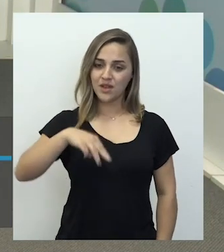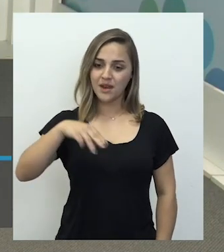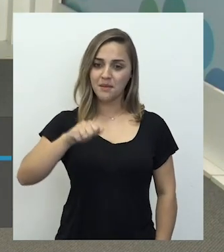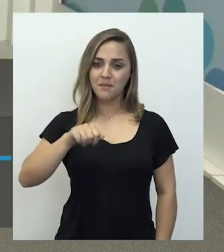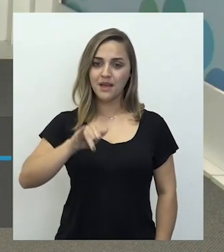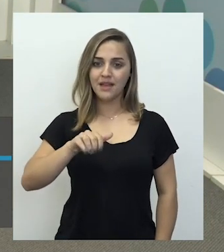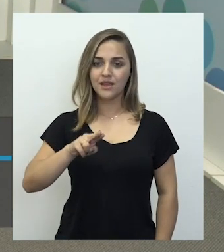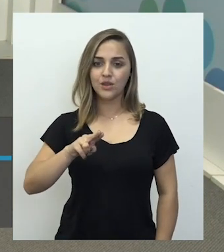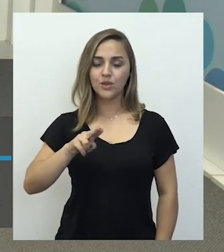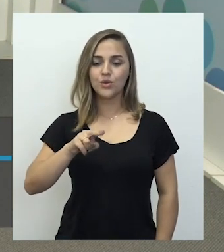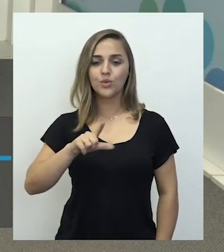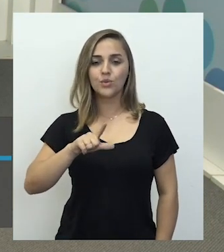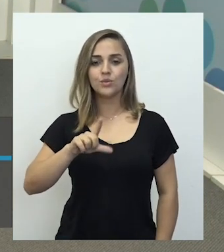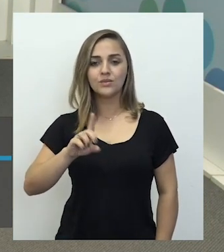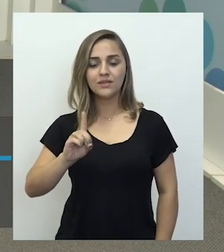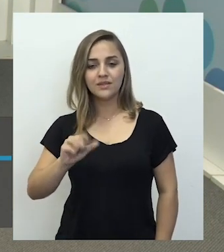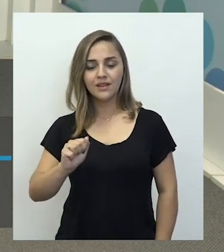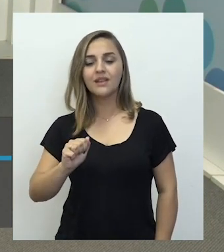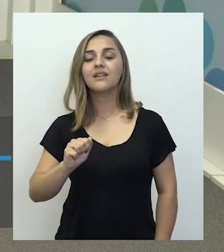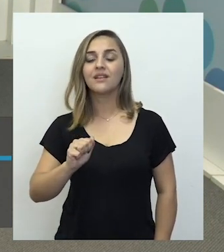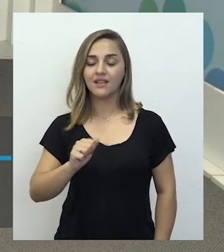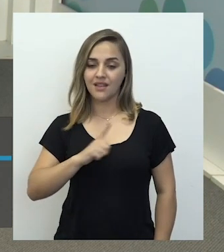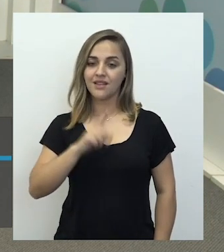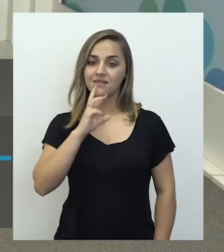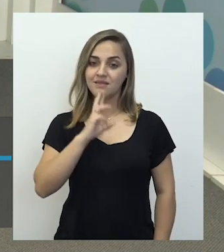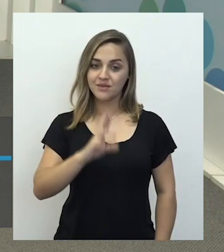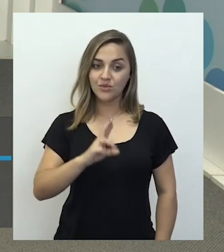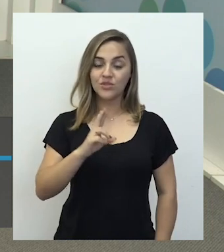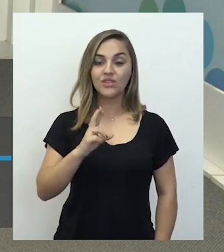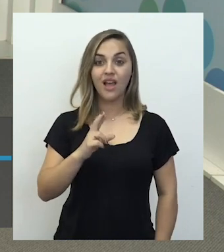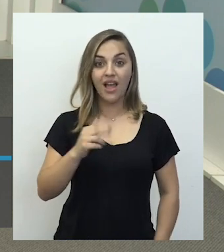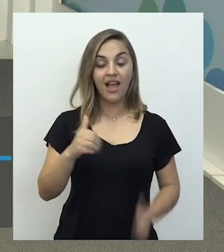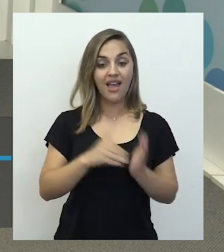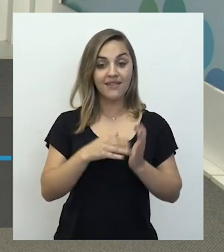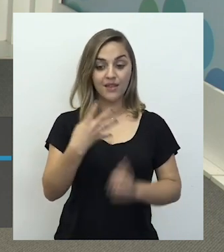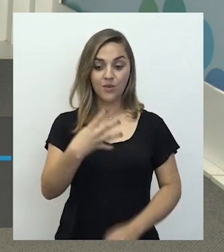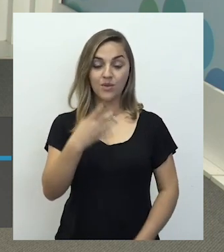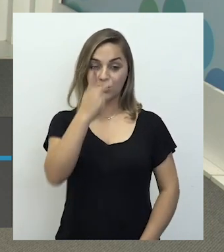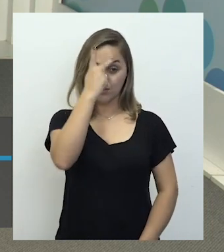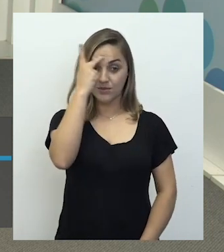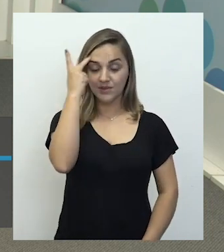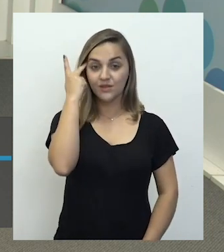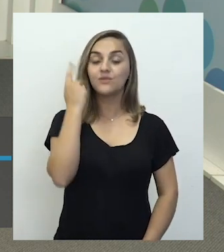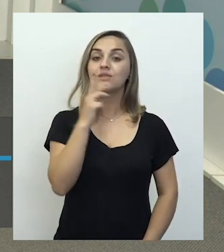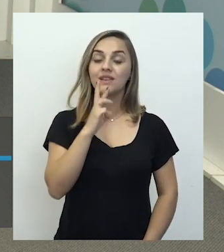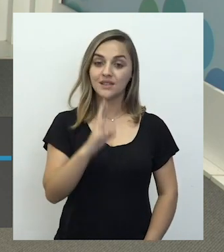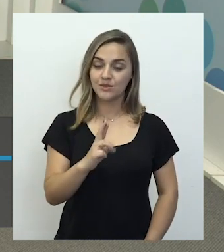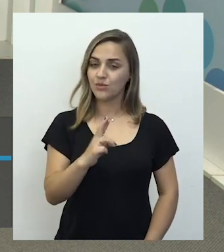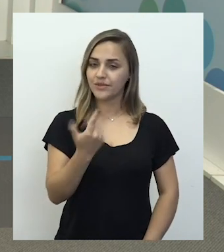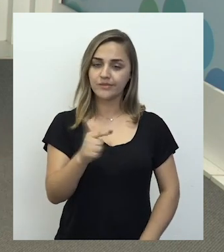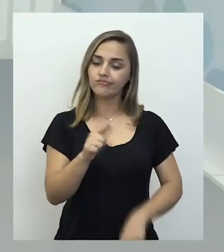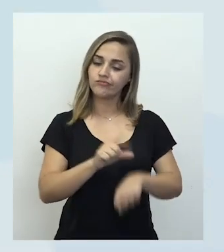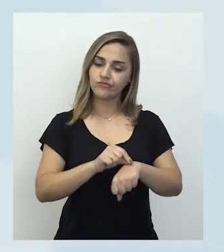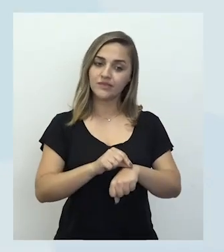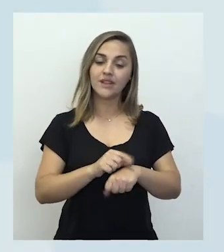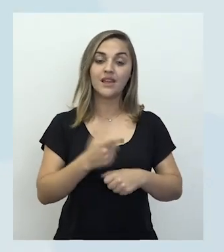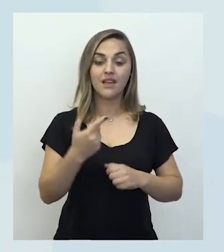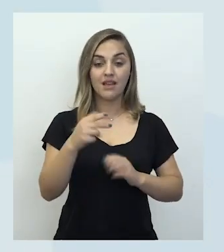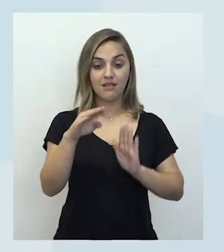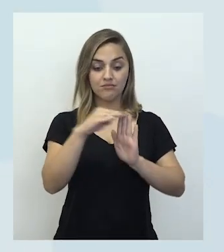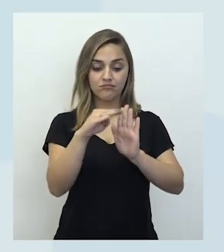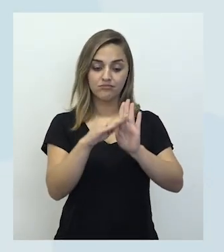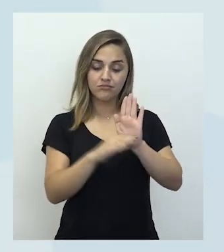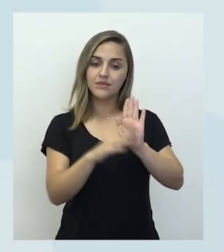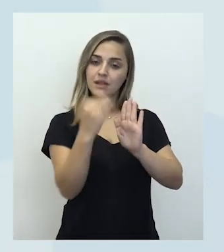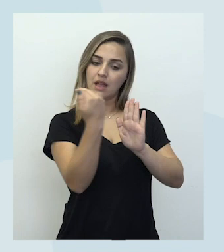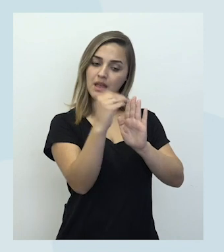responde. A rádio FM até 4 pessoas. A professora Patrícia responde para nós. Tá, então vou jogar já a resposta, gente, porque não vai dar tempo, tá? Respeitando os protocolos rigorosos